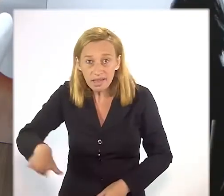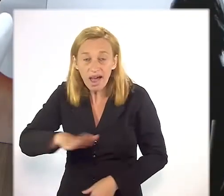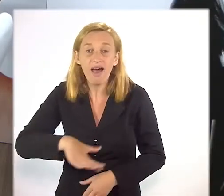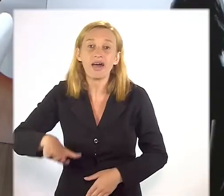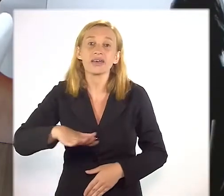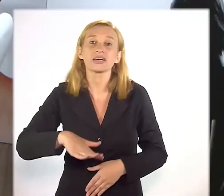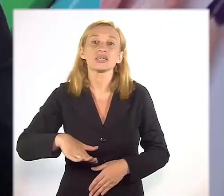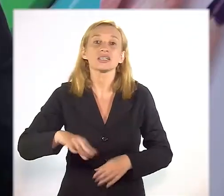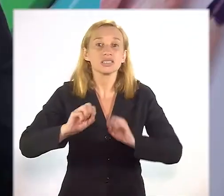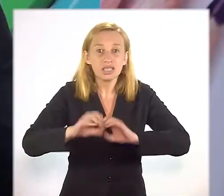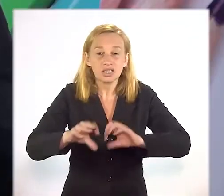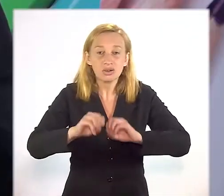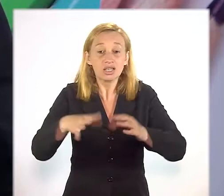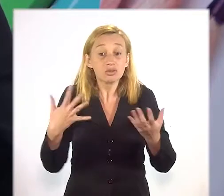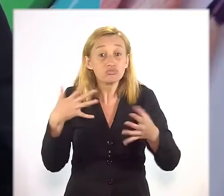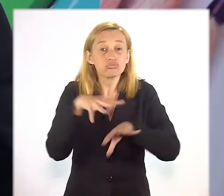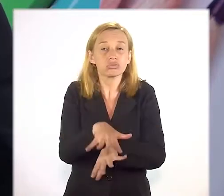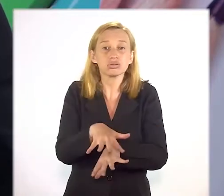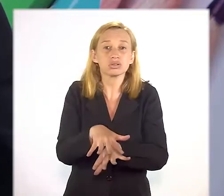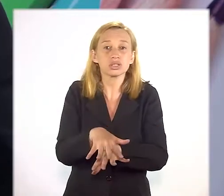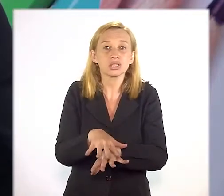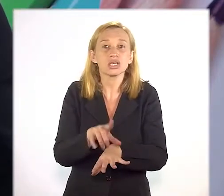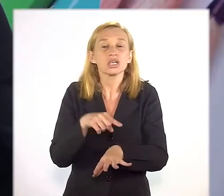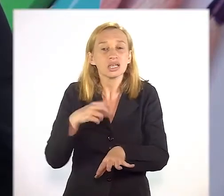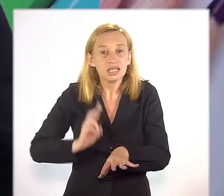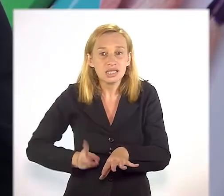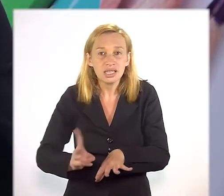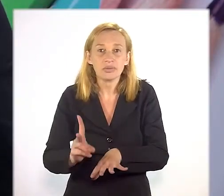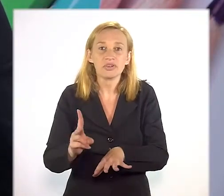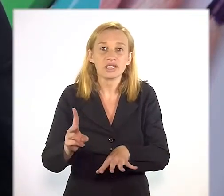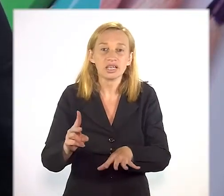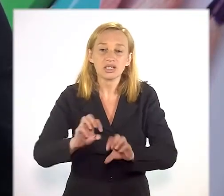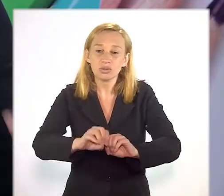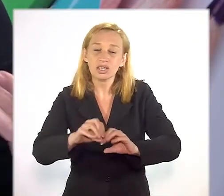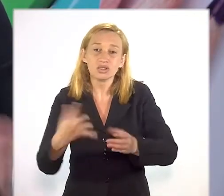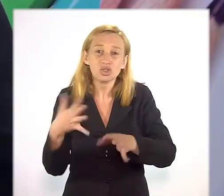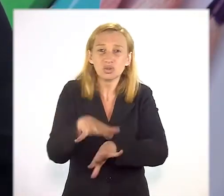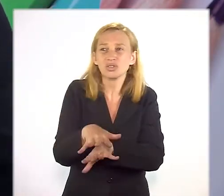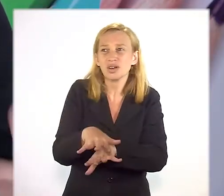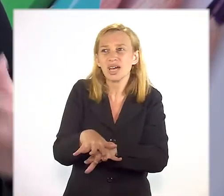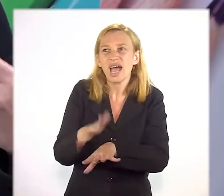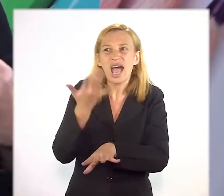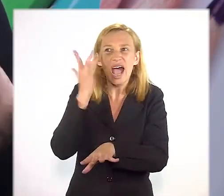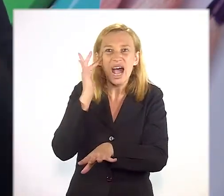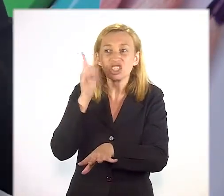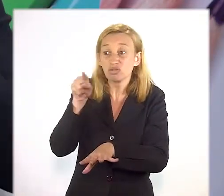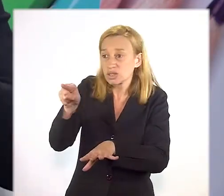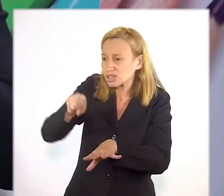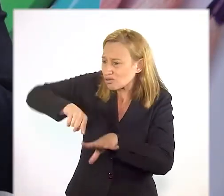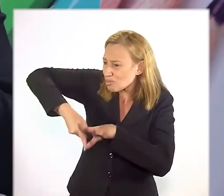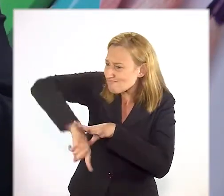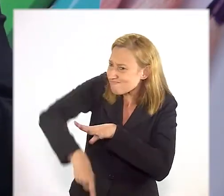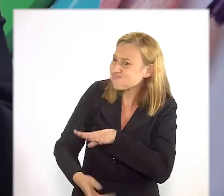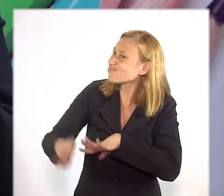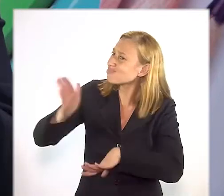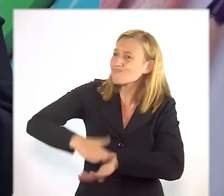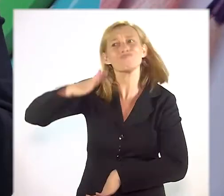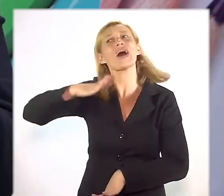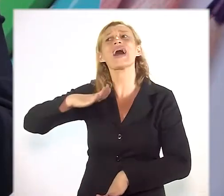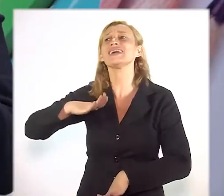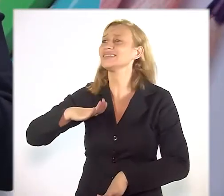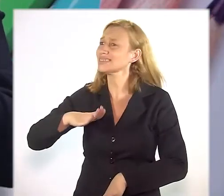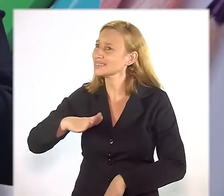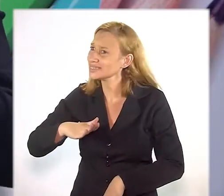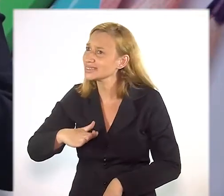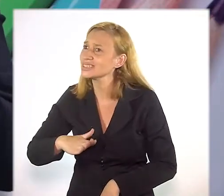nesse campo, da educação inclusiva, e a gente sempre fala em educação inclusiva, mas acho que você foi mais fundo,